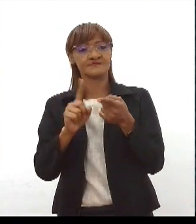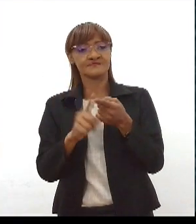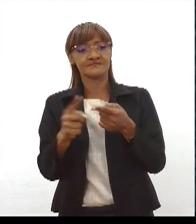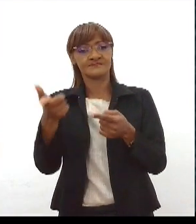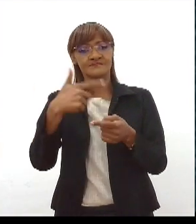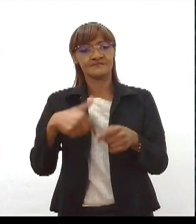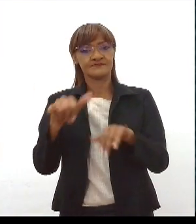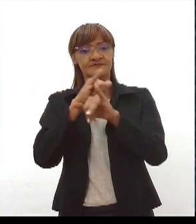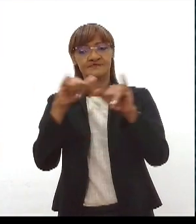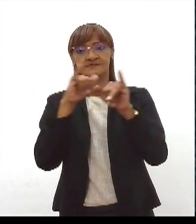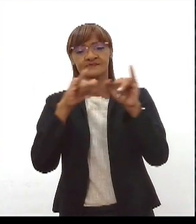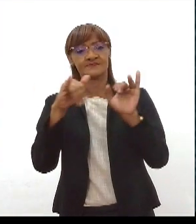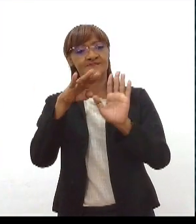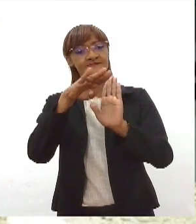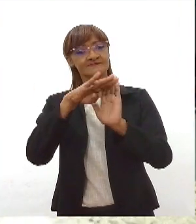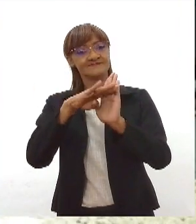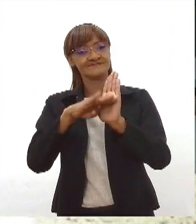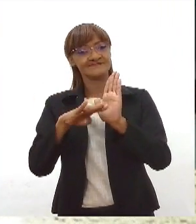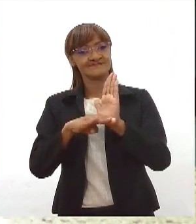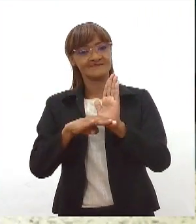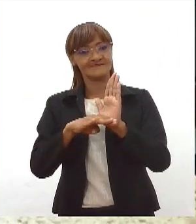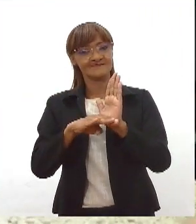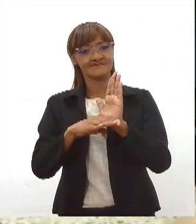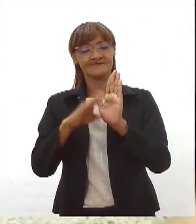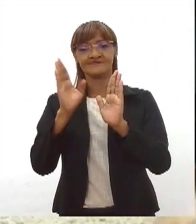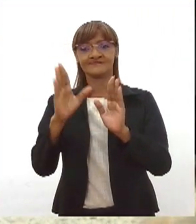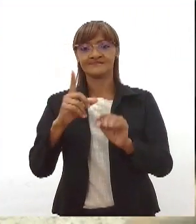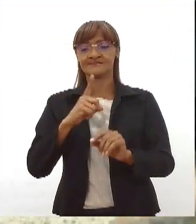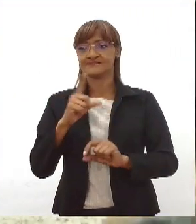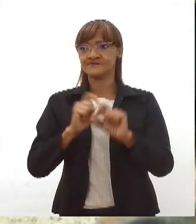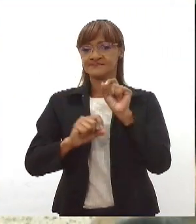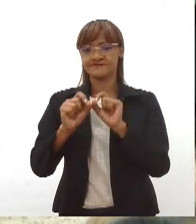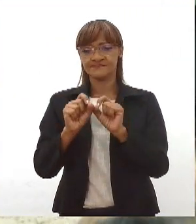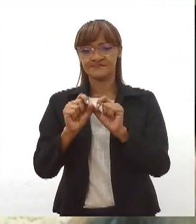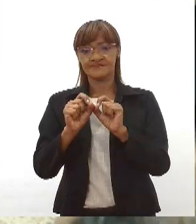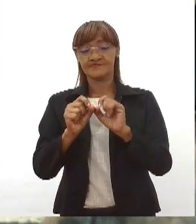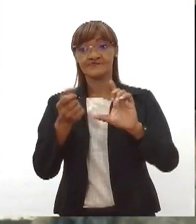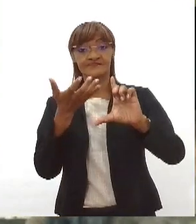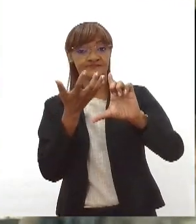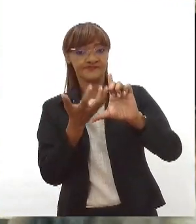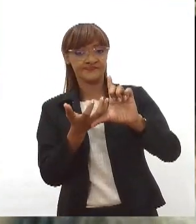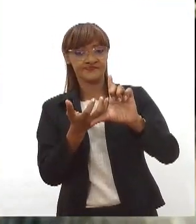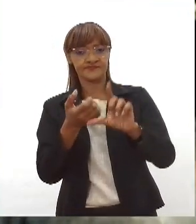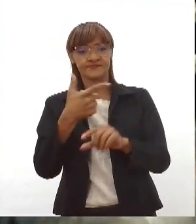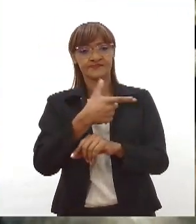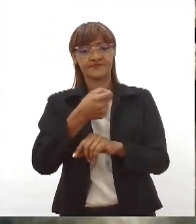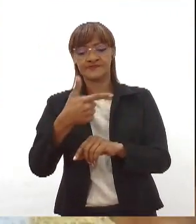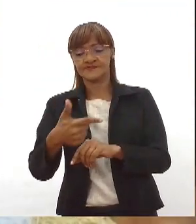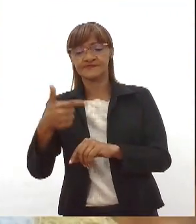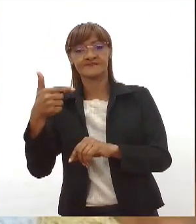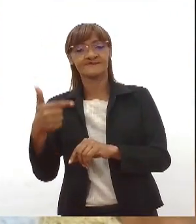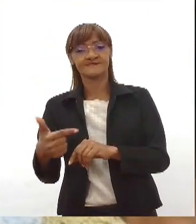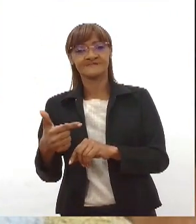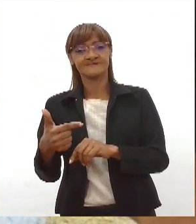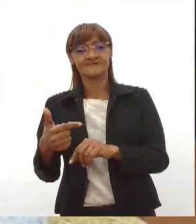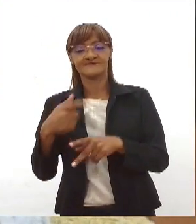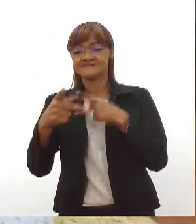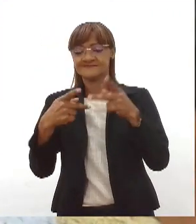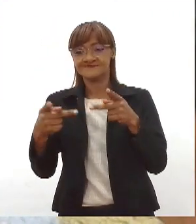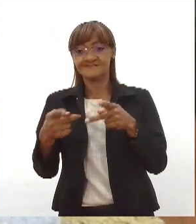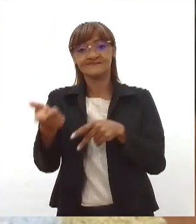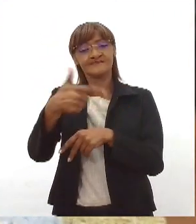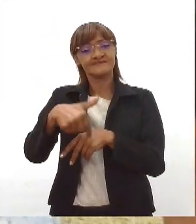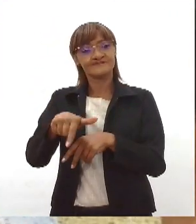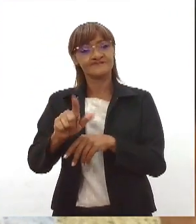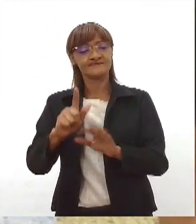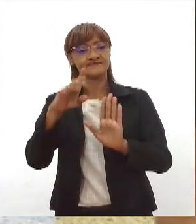programação da Rádio Senado em 2022 um novo presente por meio da criação do plano de